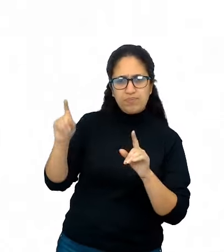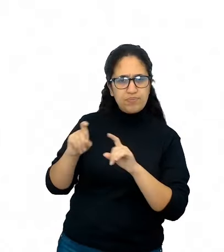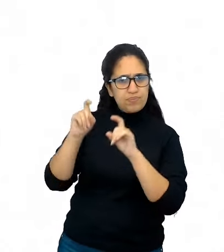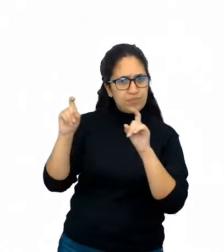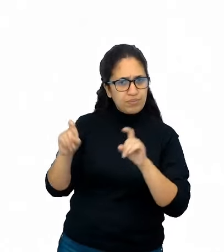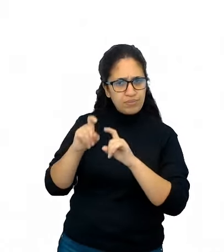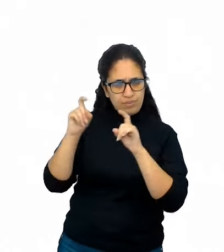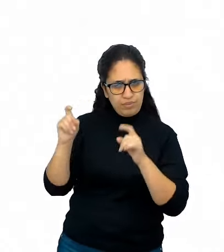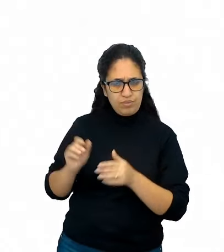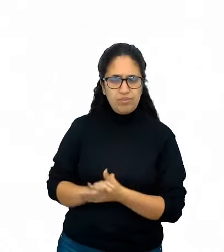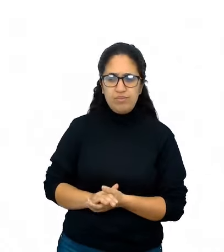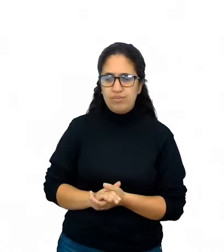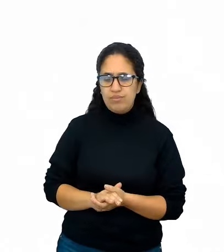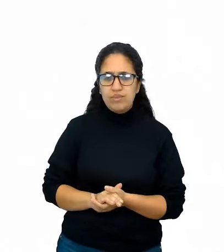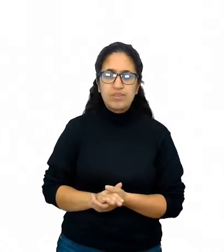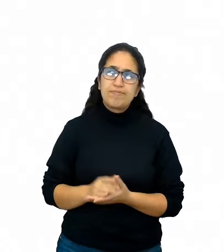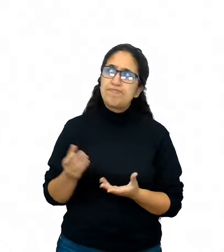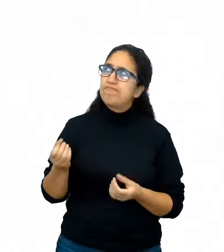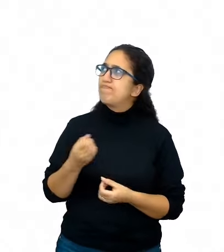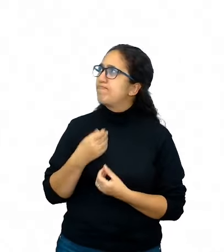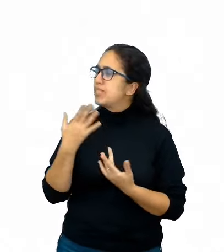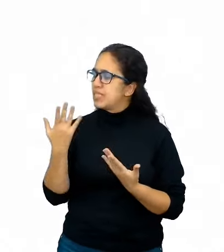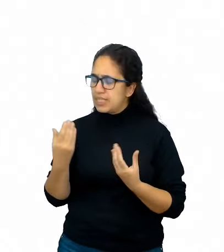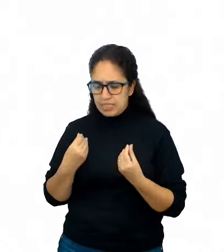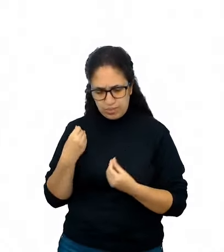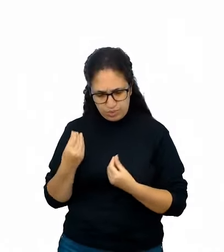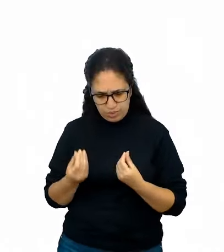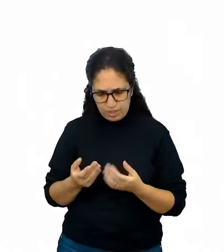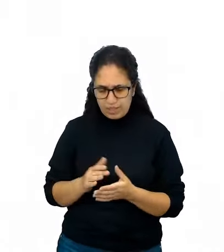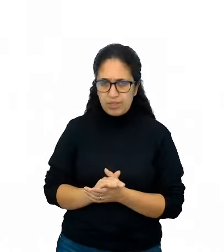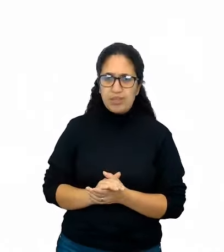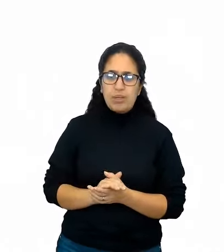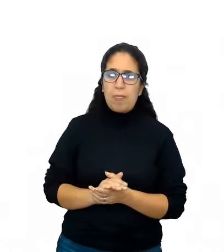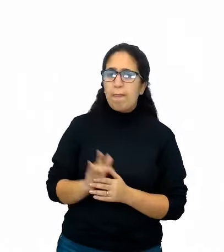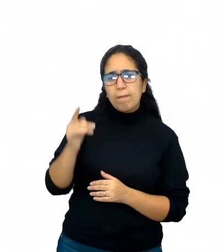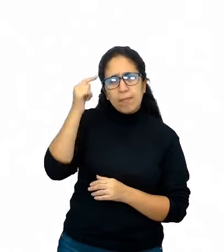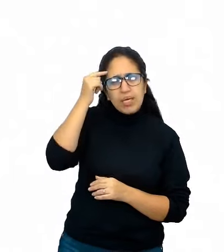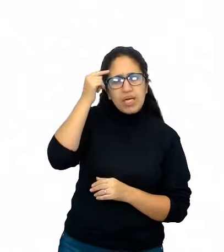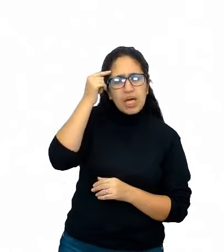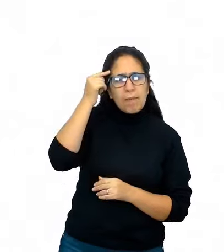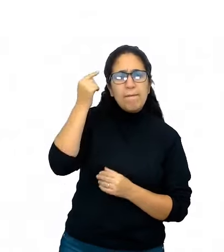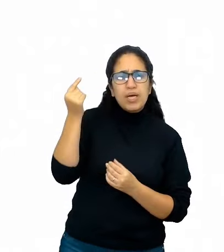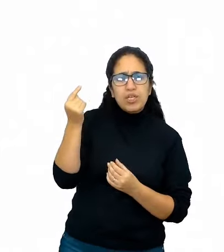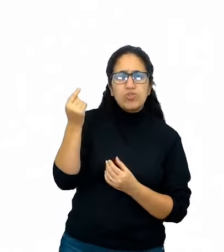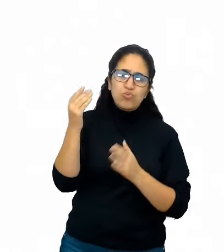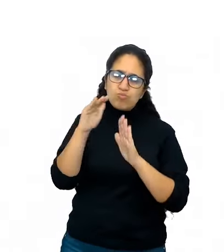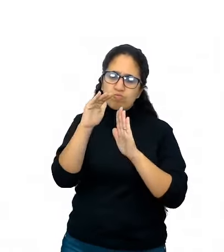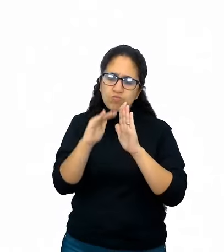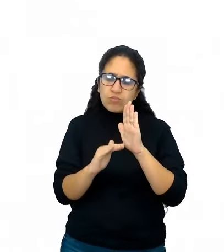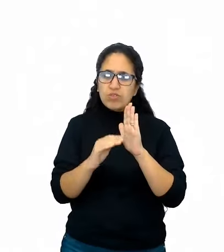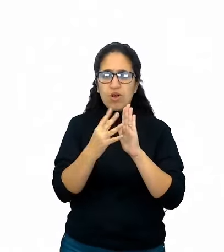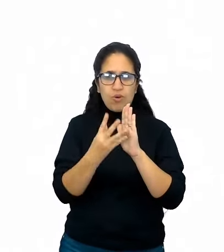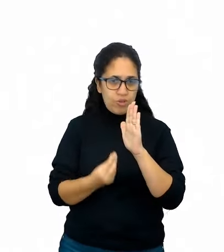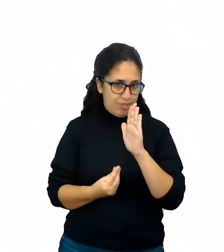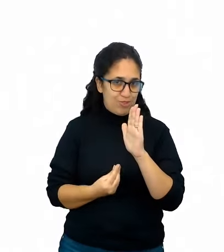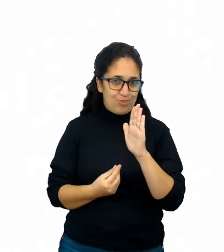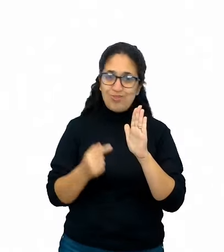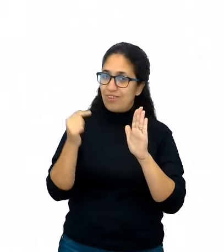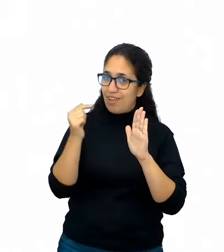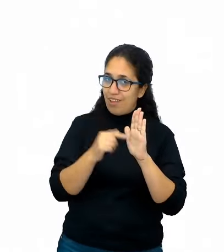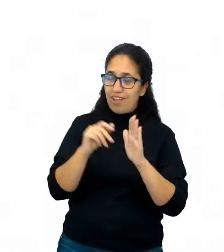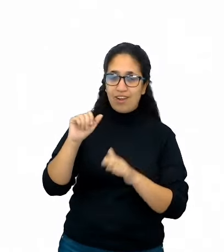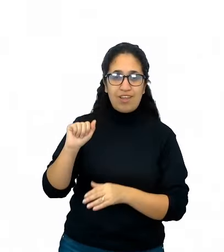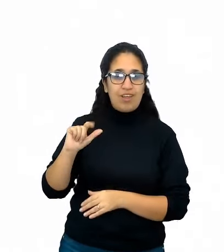computacional, né? A gente pode expressar esse tipo de pensamento por meio de algoritmos. O